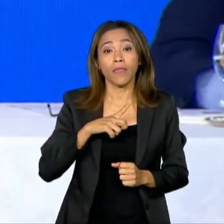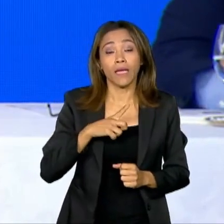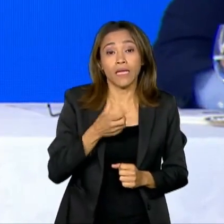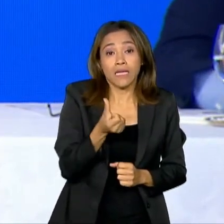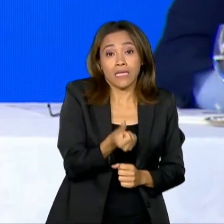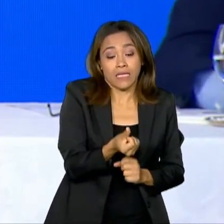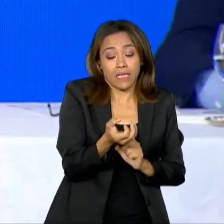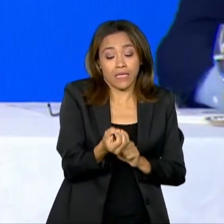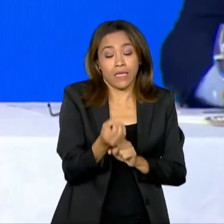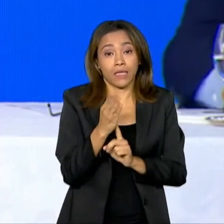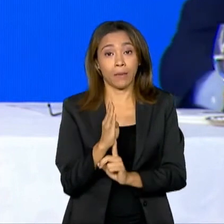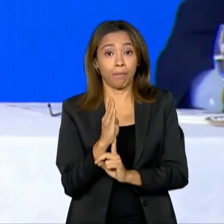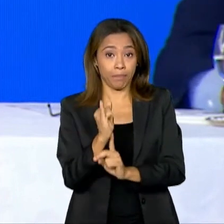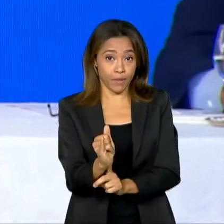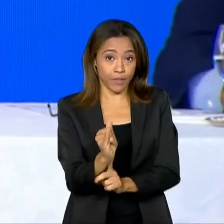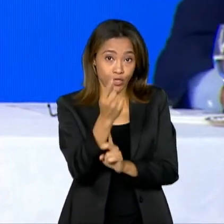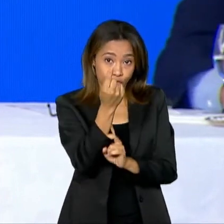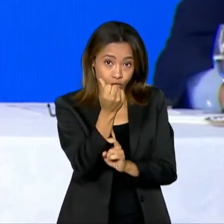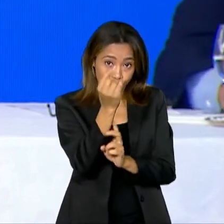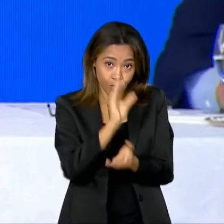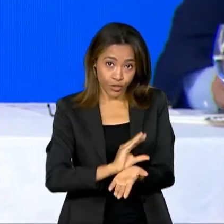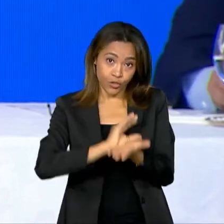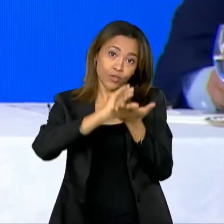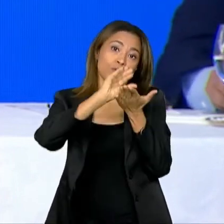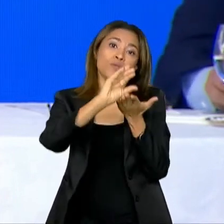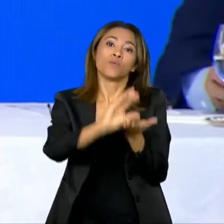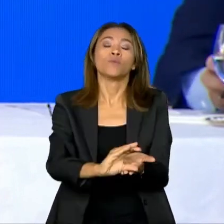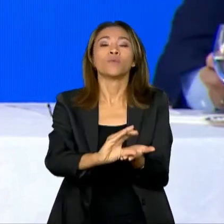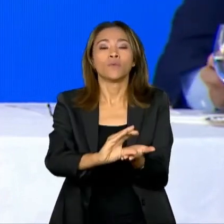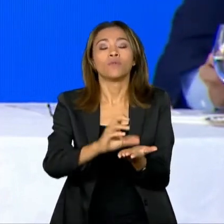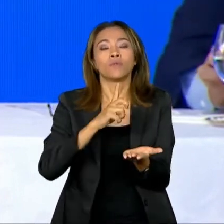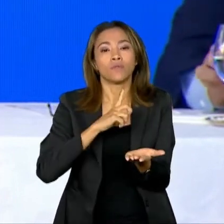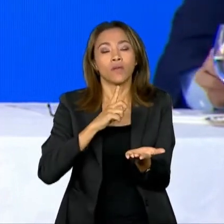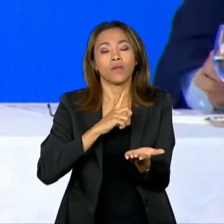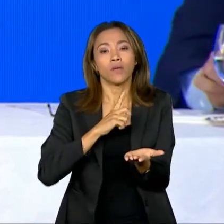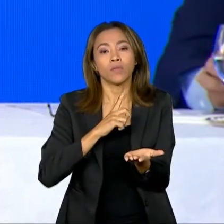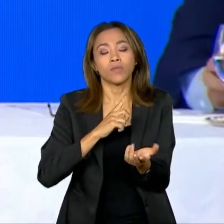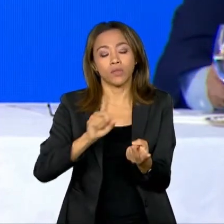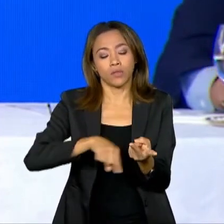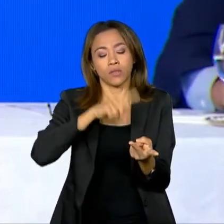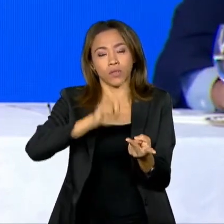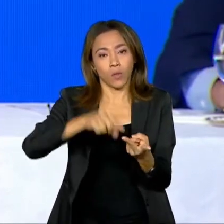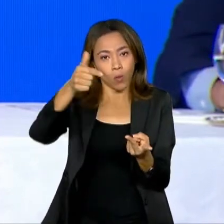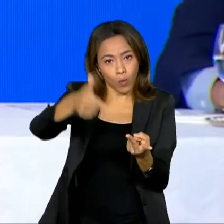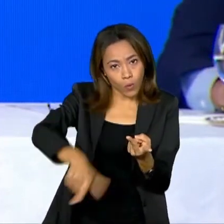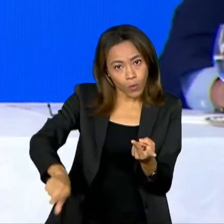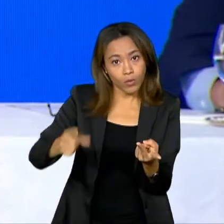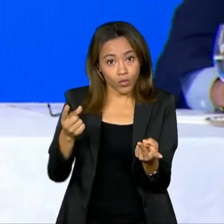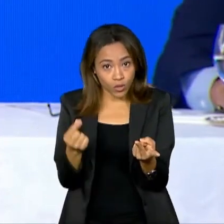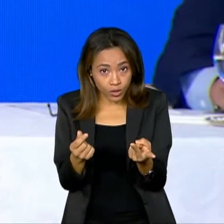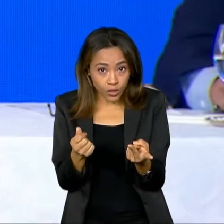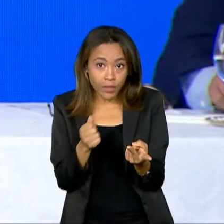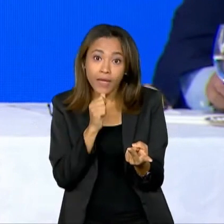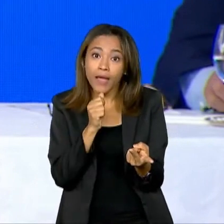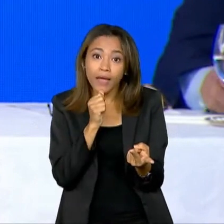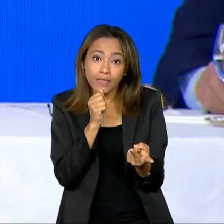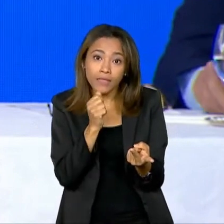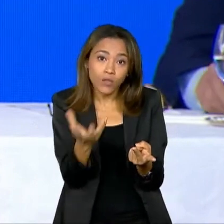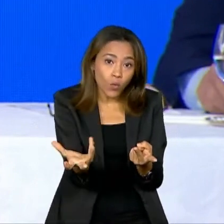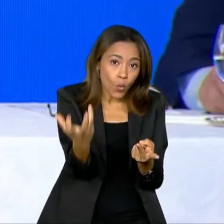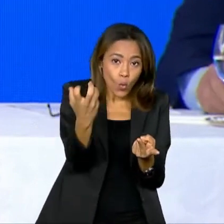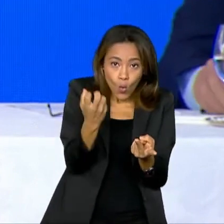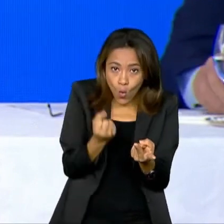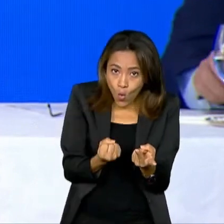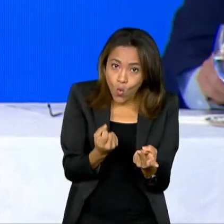bilhões em recursos reembolsáveis e temos também recursos não reembolsáveis,